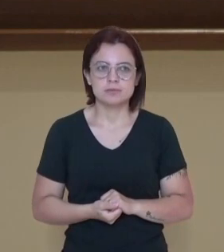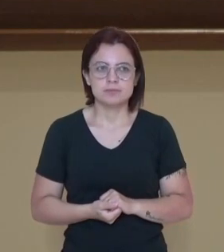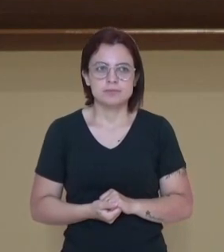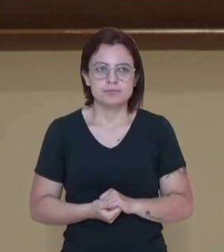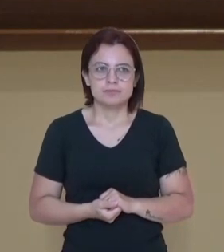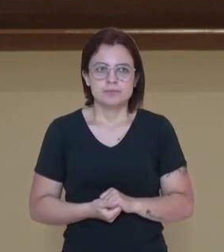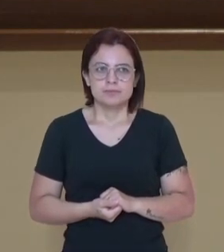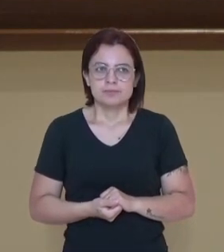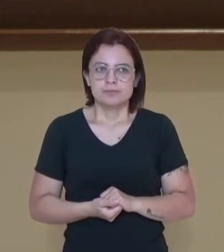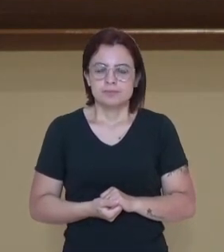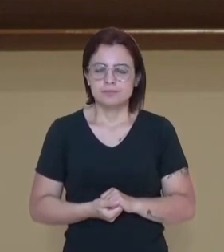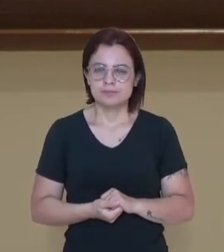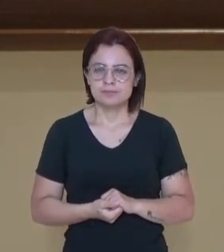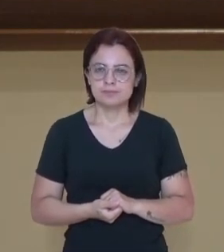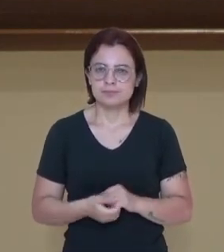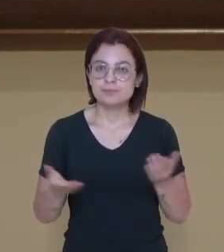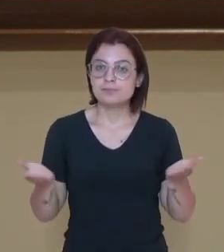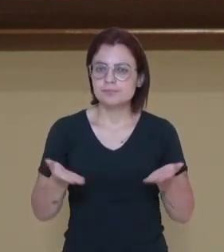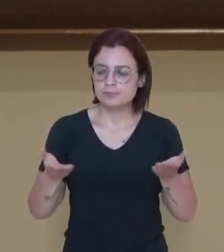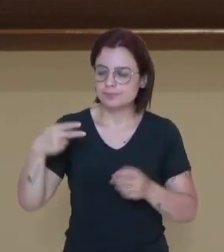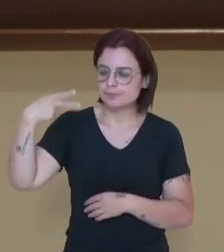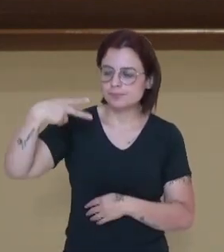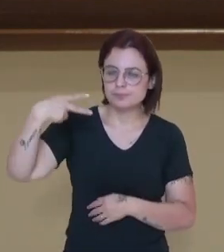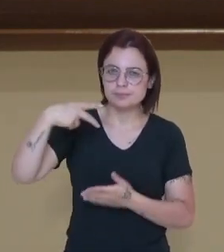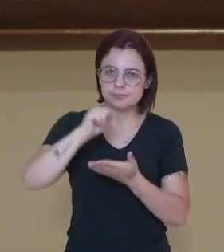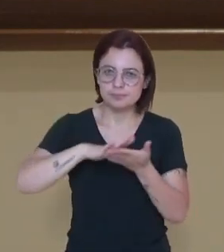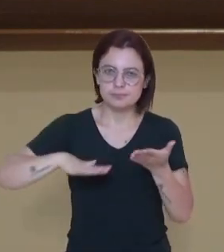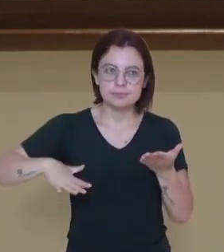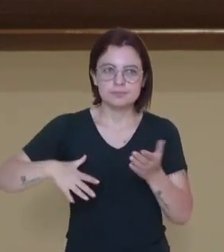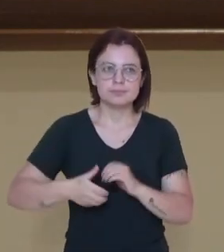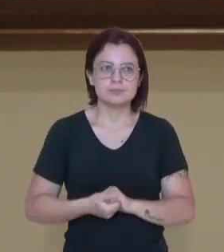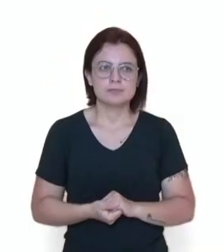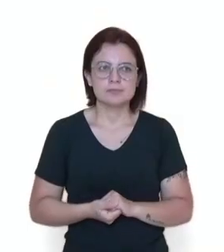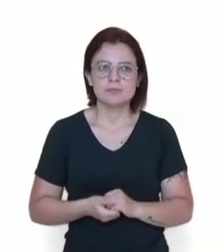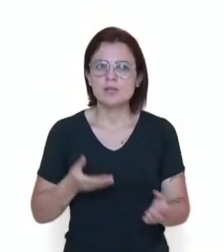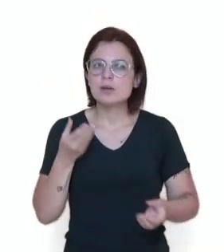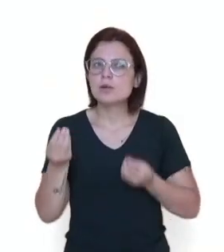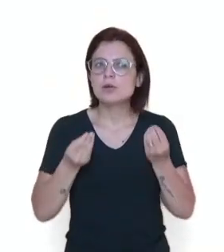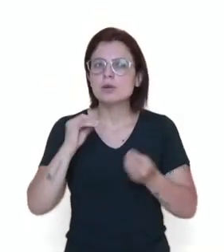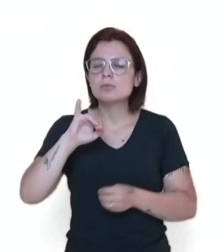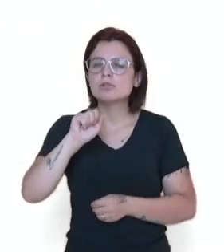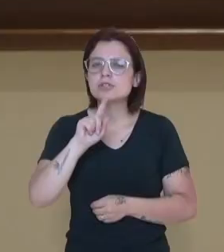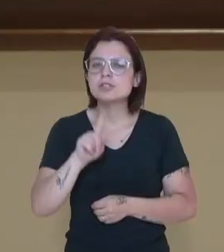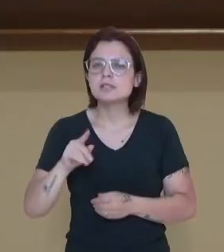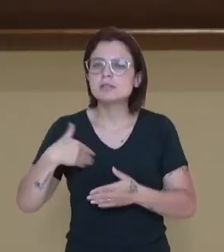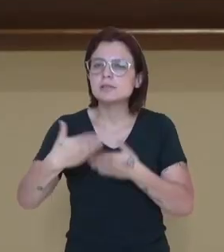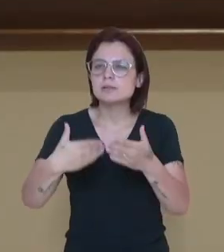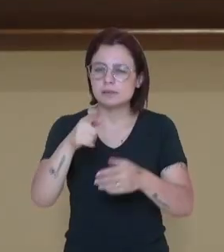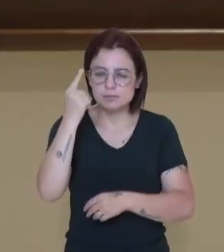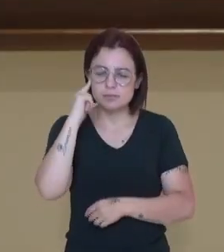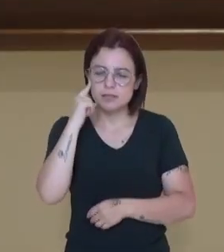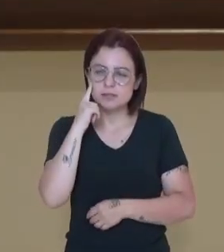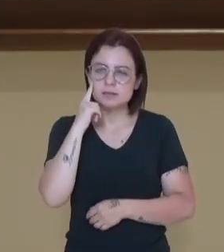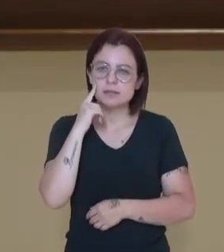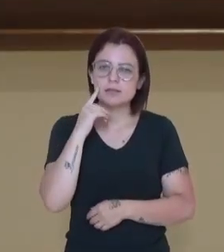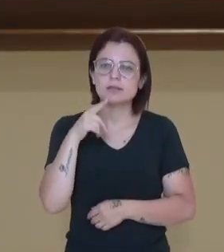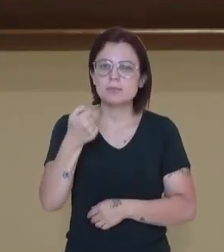diferente. Vamos então a mais uma atividade? Como o jazz se desenvolveu?